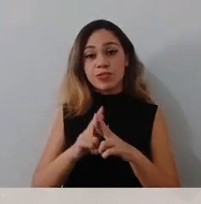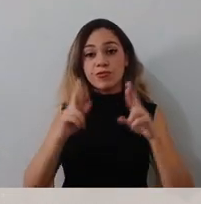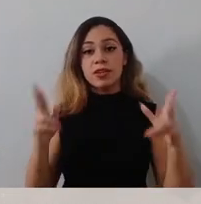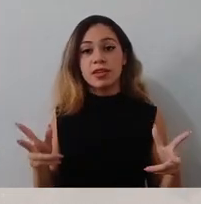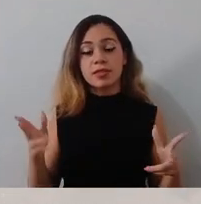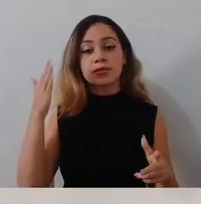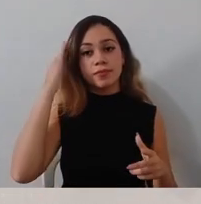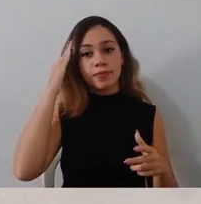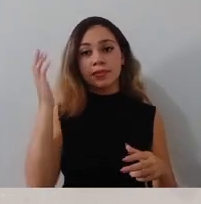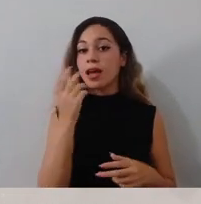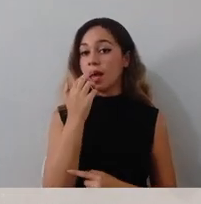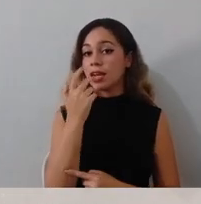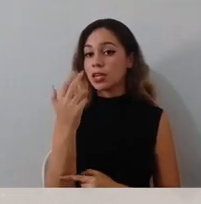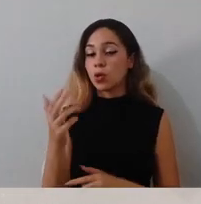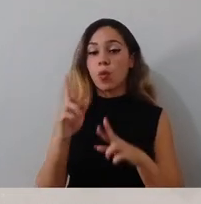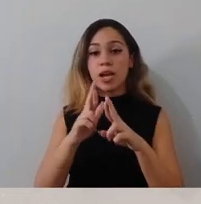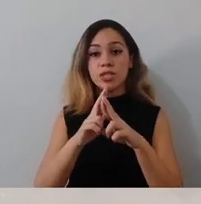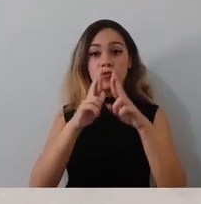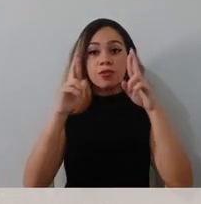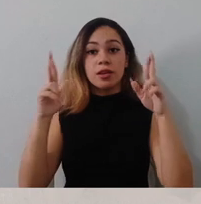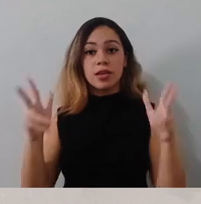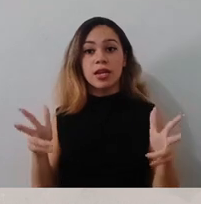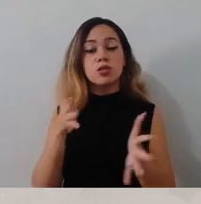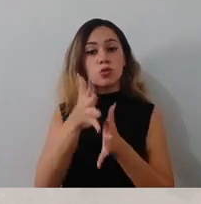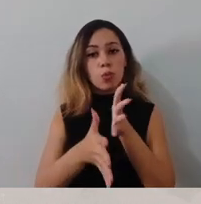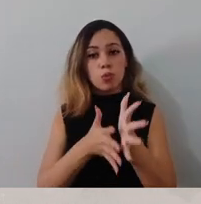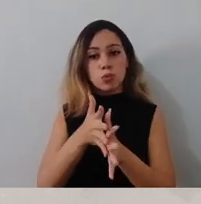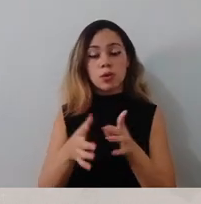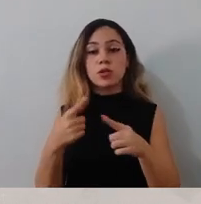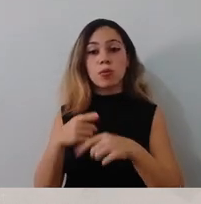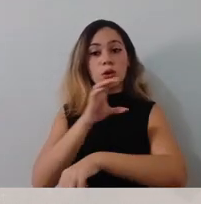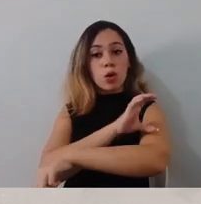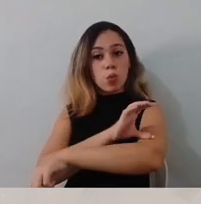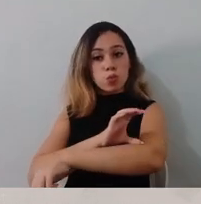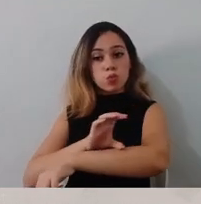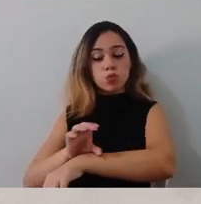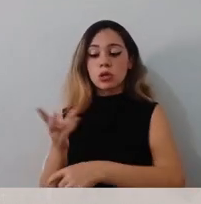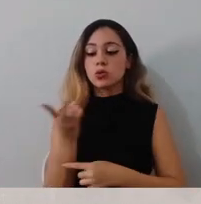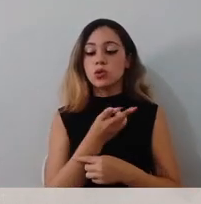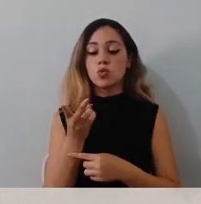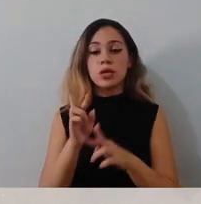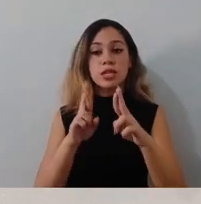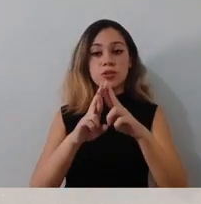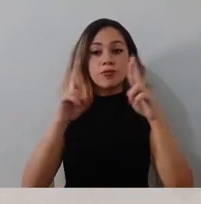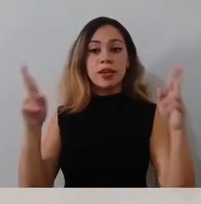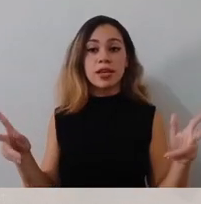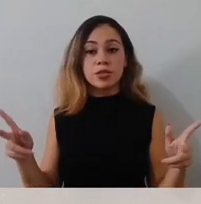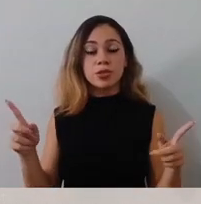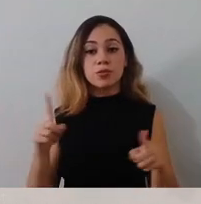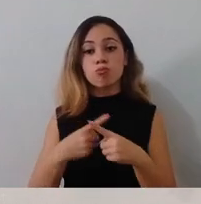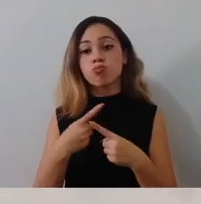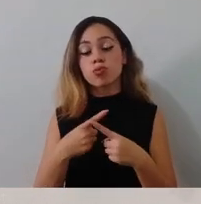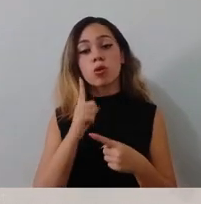a diferença, que a língua portuguesa é constituída culturalmente, a língua de sinais também. Logo, o surdo